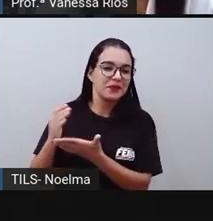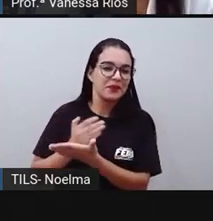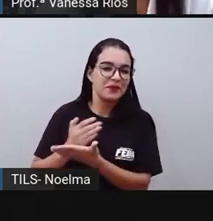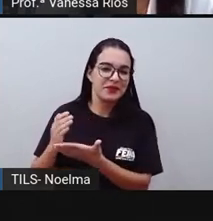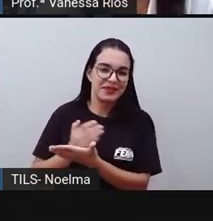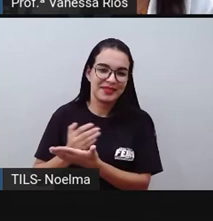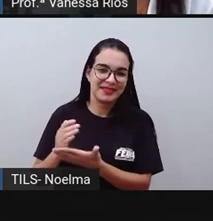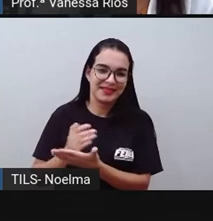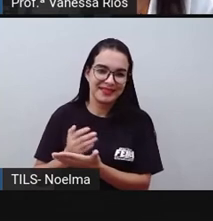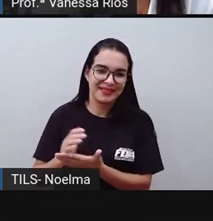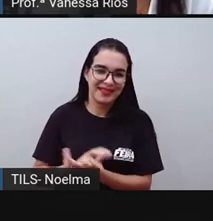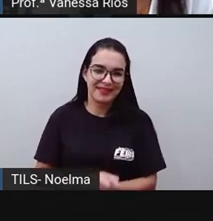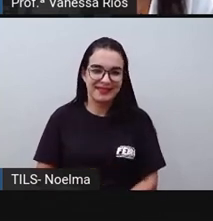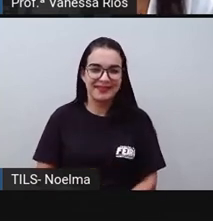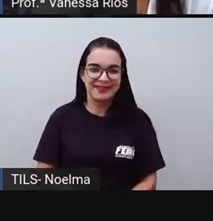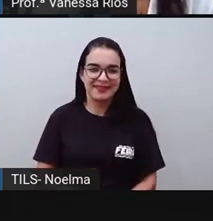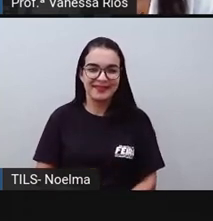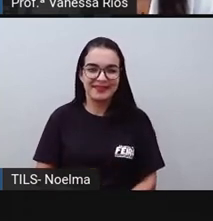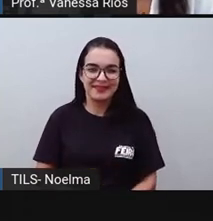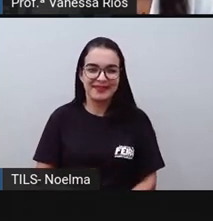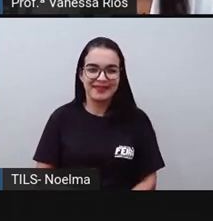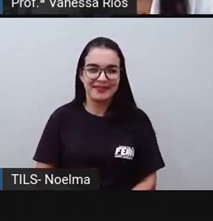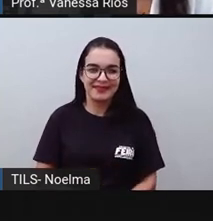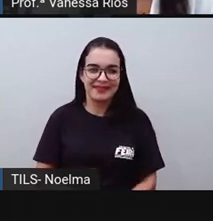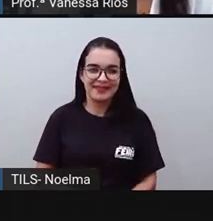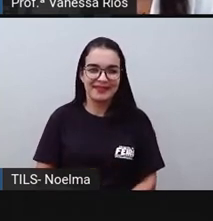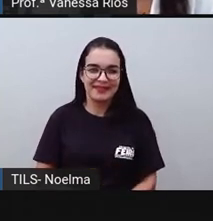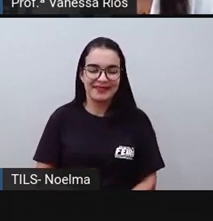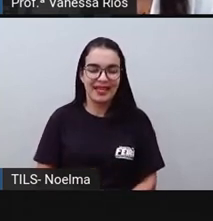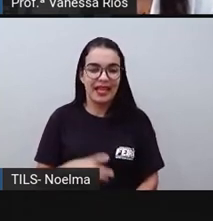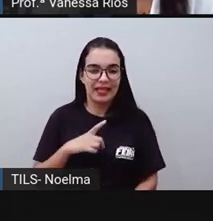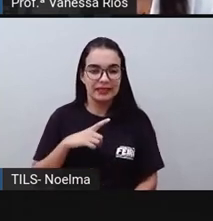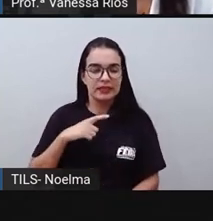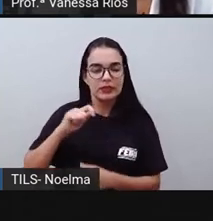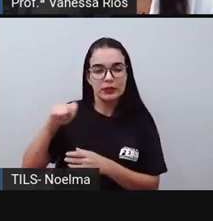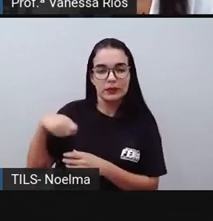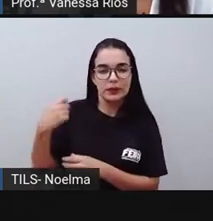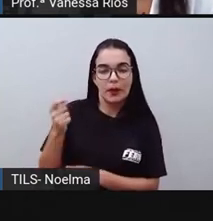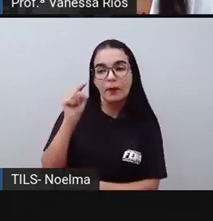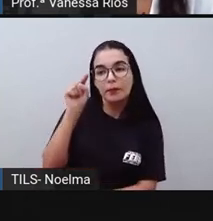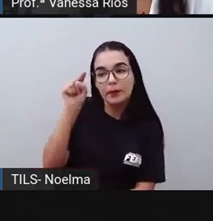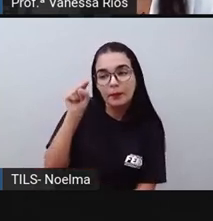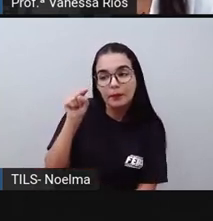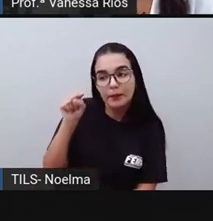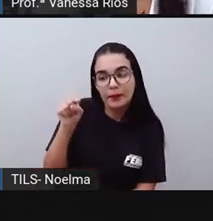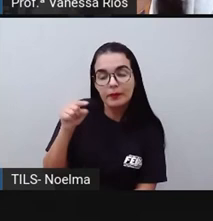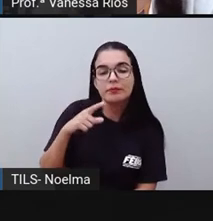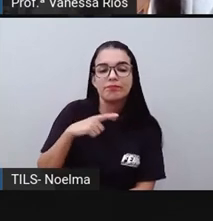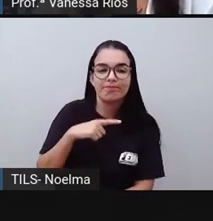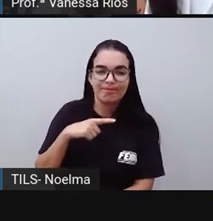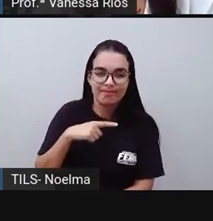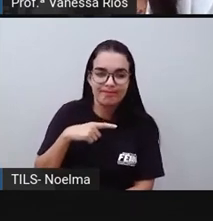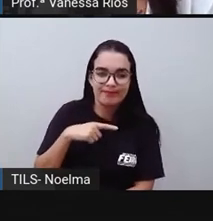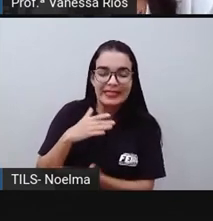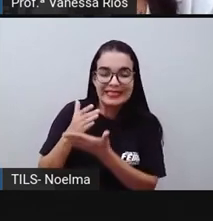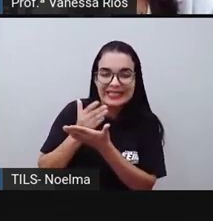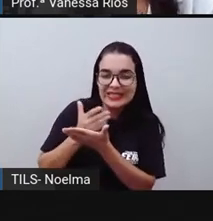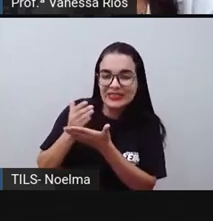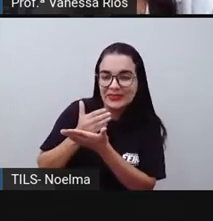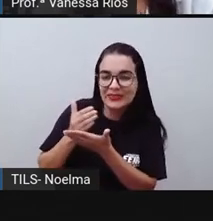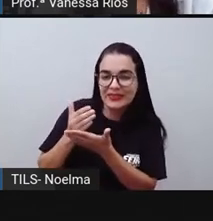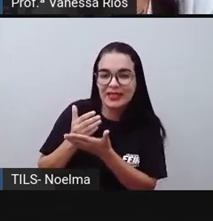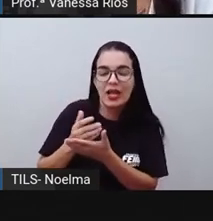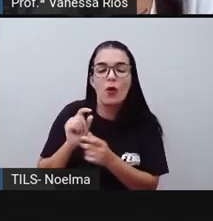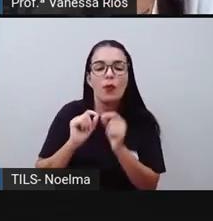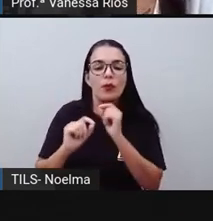divisão. E isso, exatamente, né? Aqui a gente observa, neste exemplo, a chave, que também é utilizada para o processo